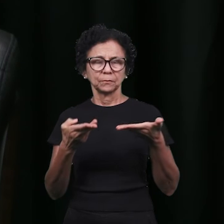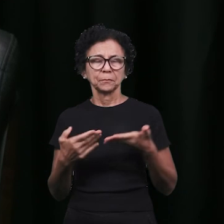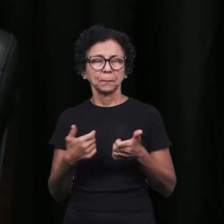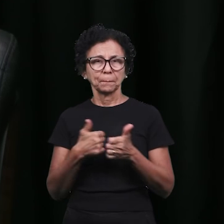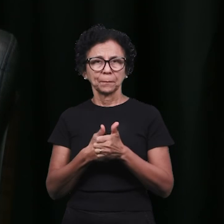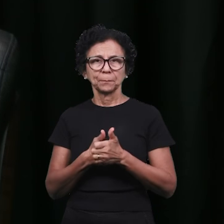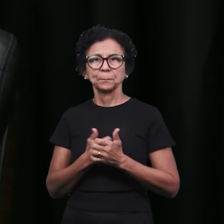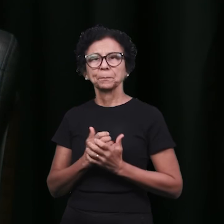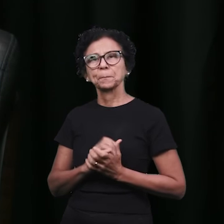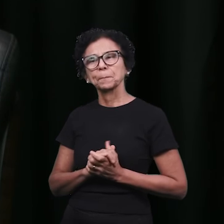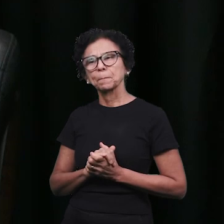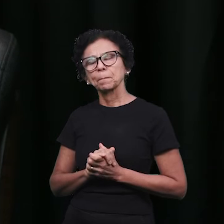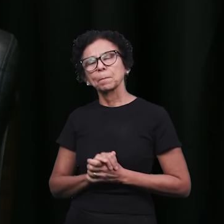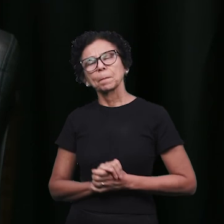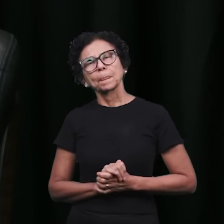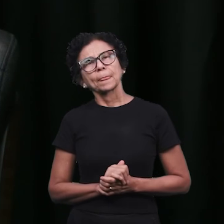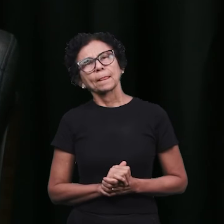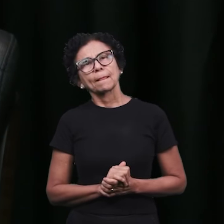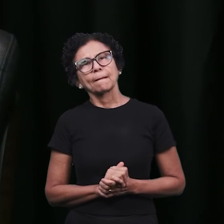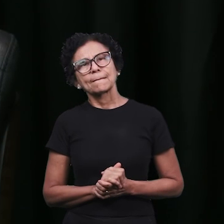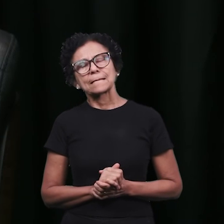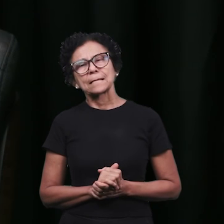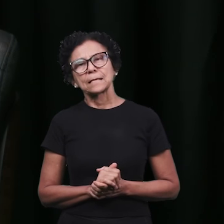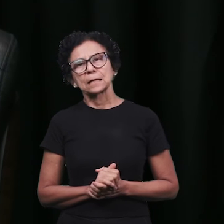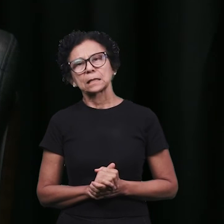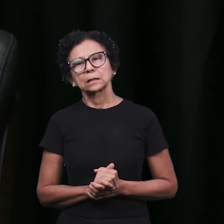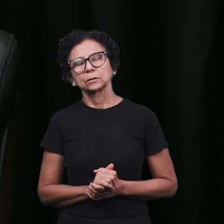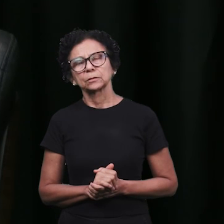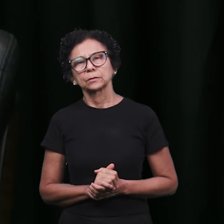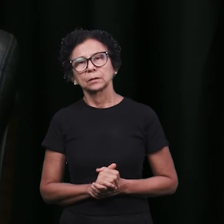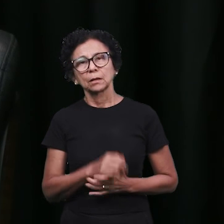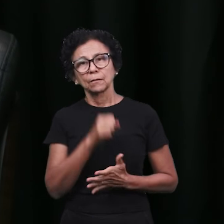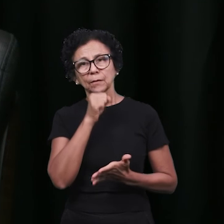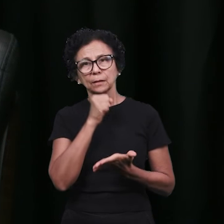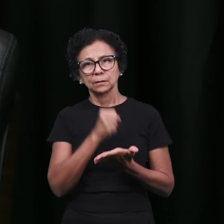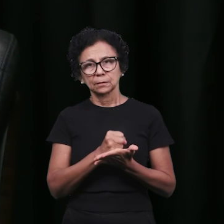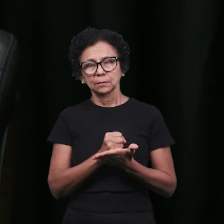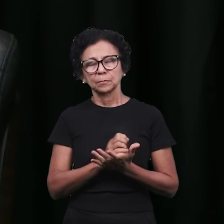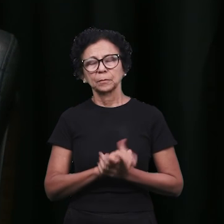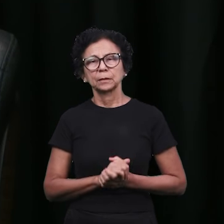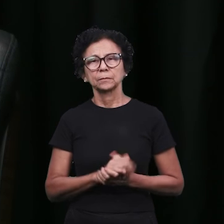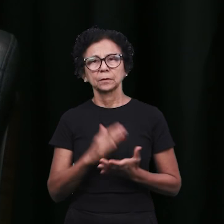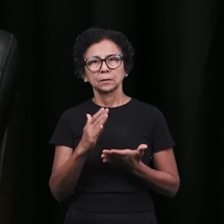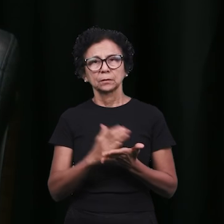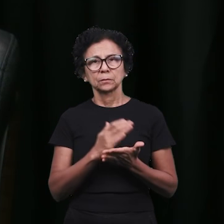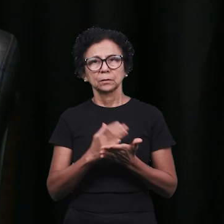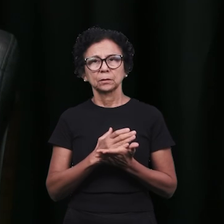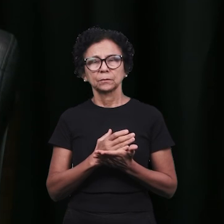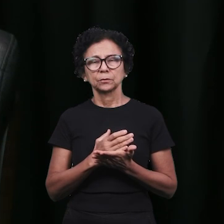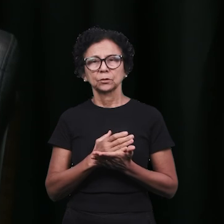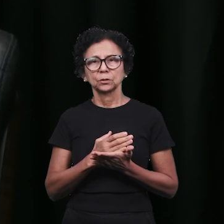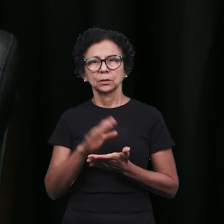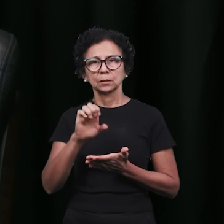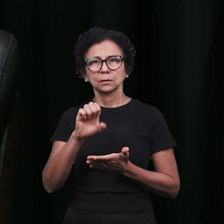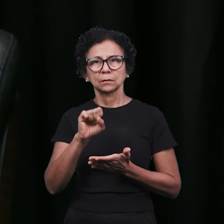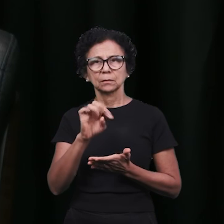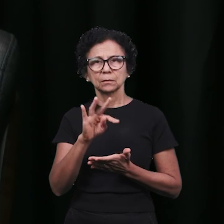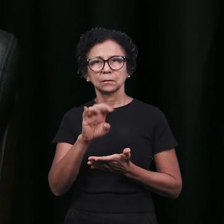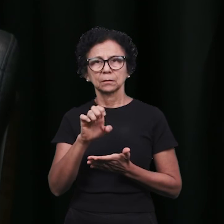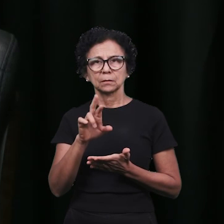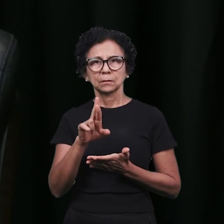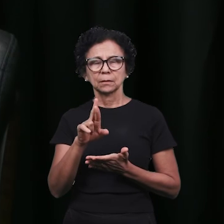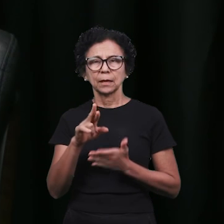aqui inicial. Convidamos você que está nos acompanhando para abrir a sua Bíblia no